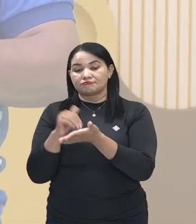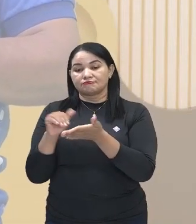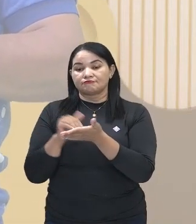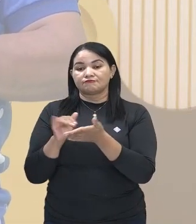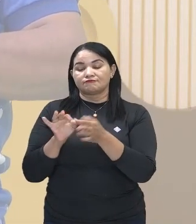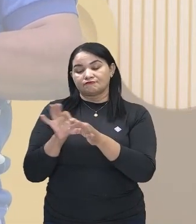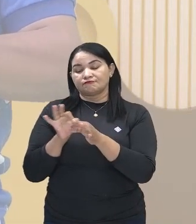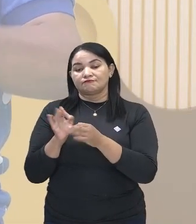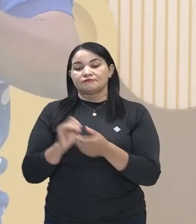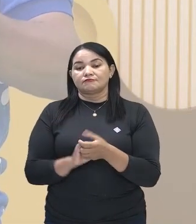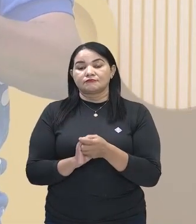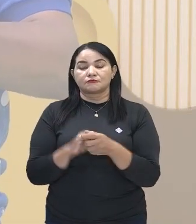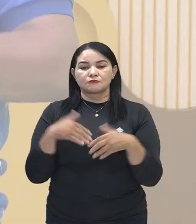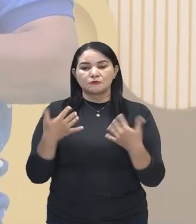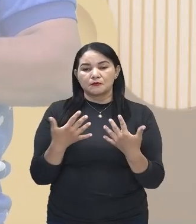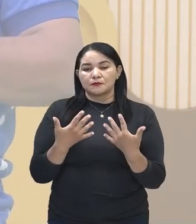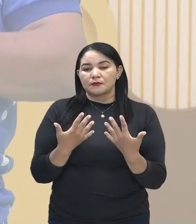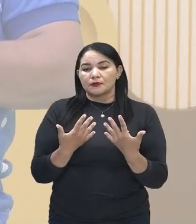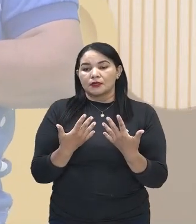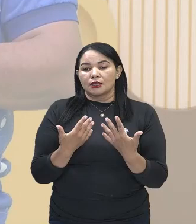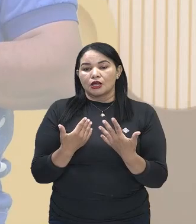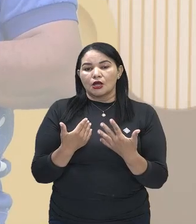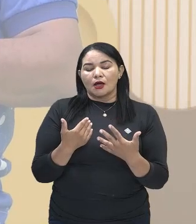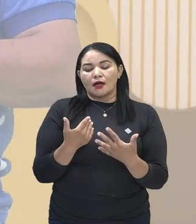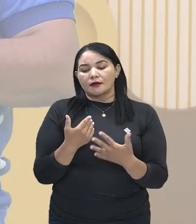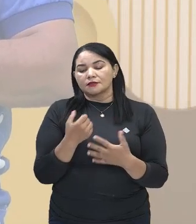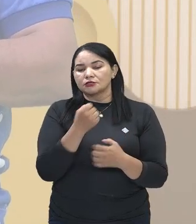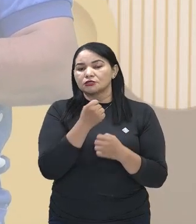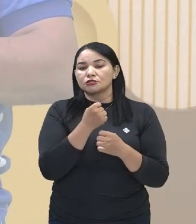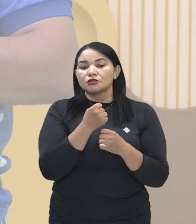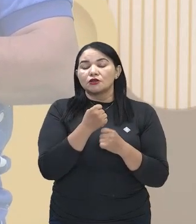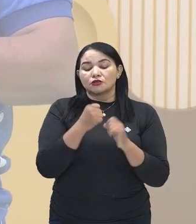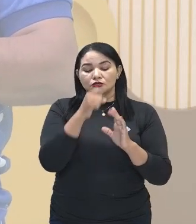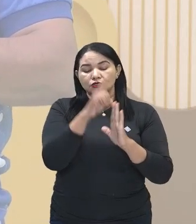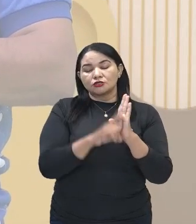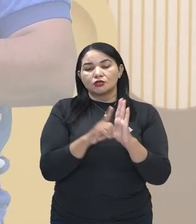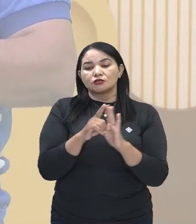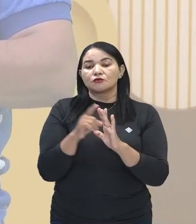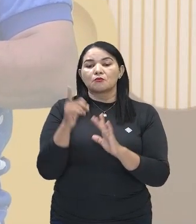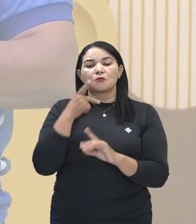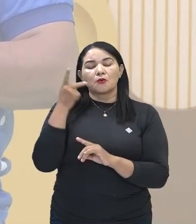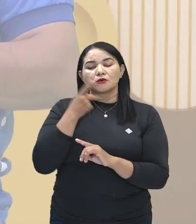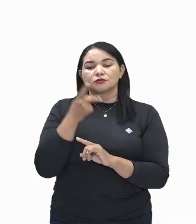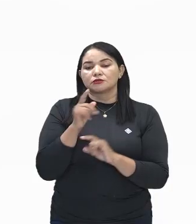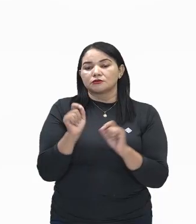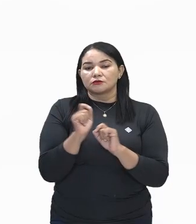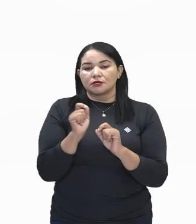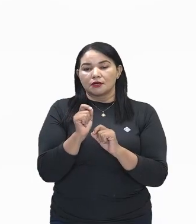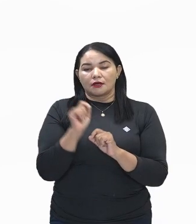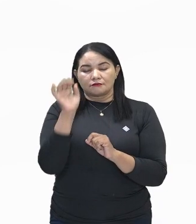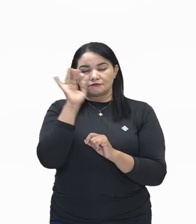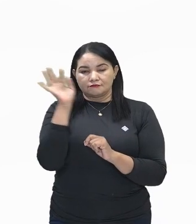bom? Então, mas o que são então os direitos políticos? Para a gente agora refletir sobre esses 3 poderes aí, ó.